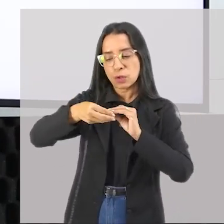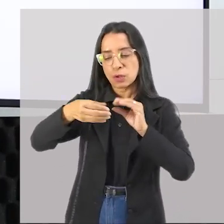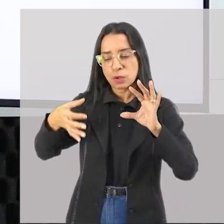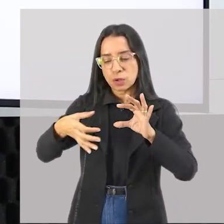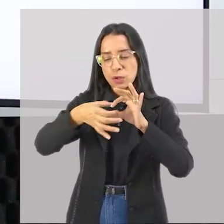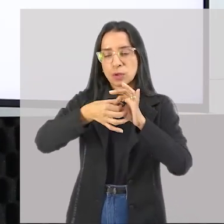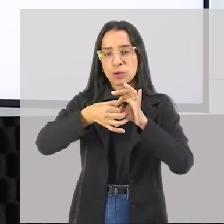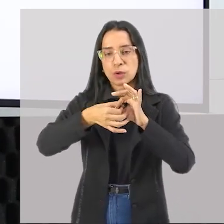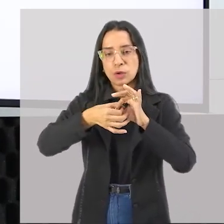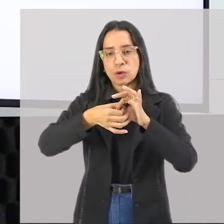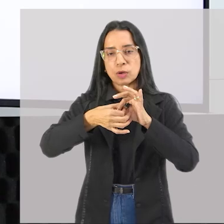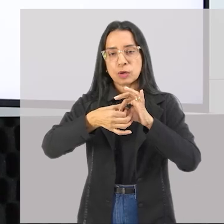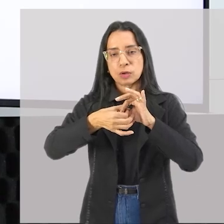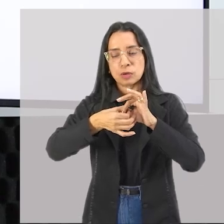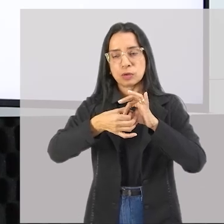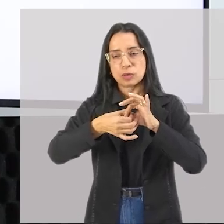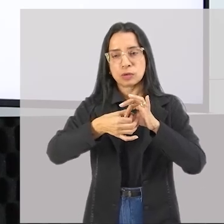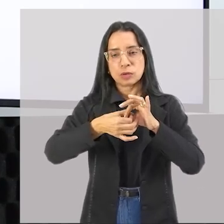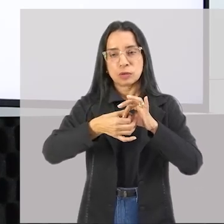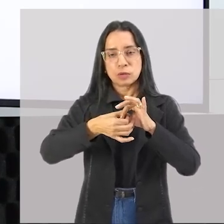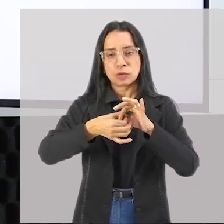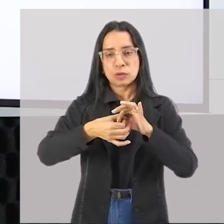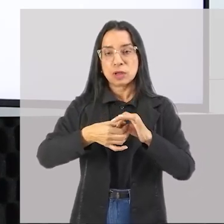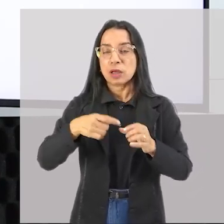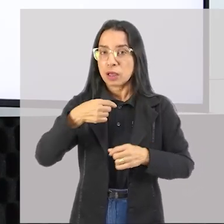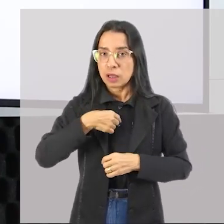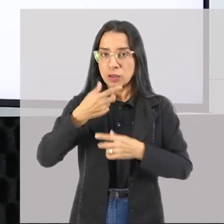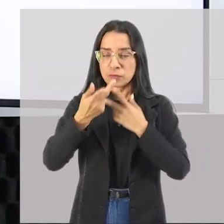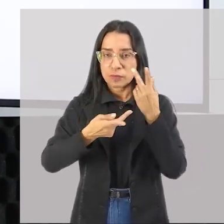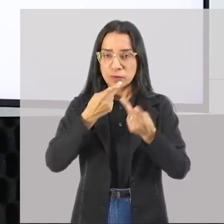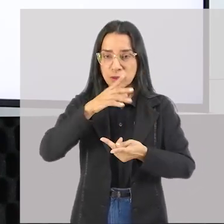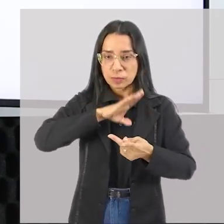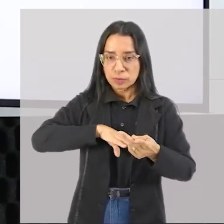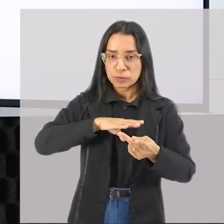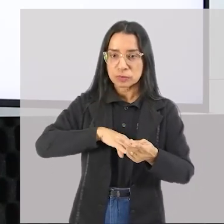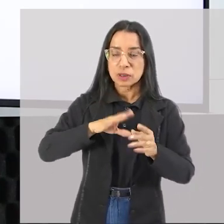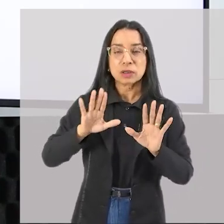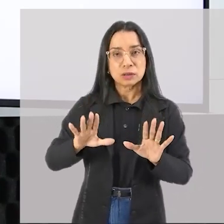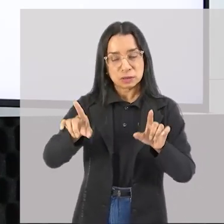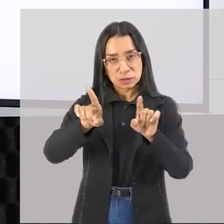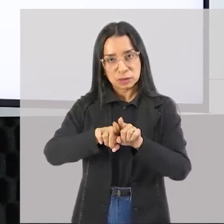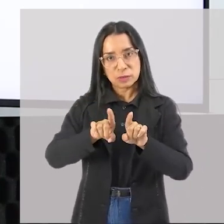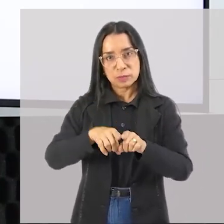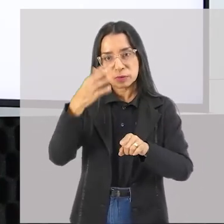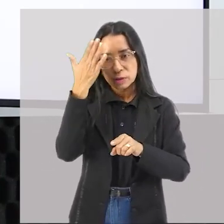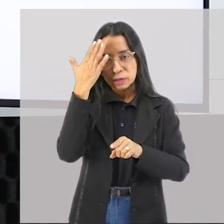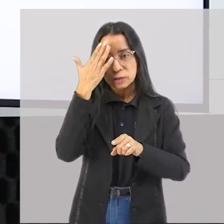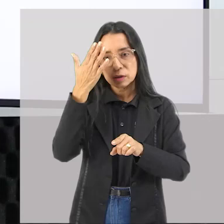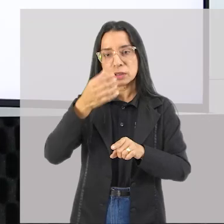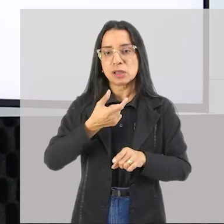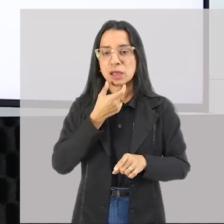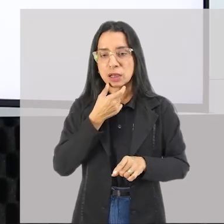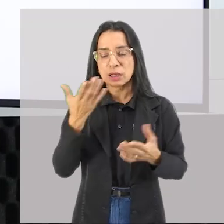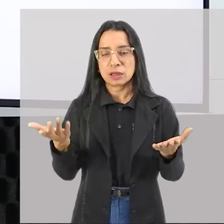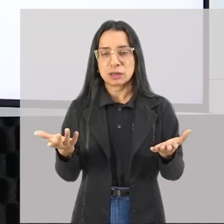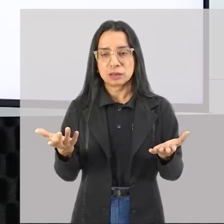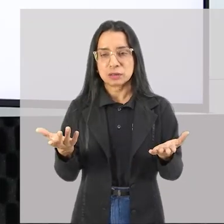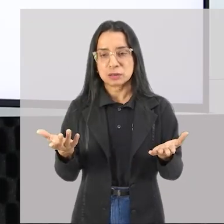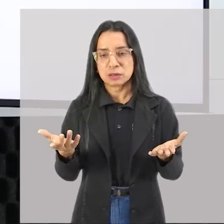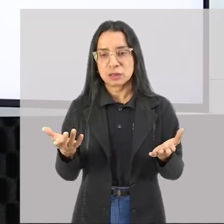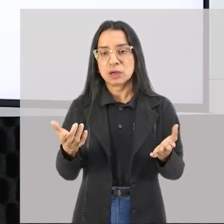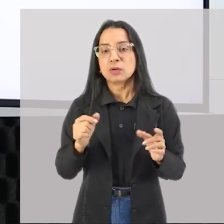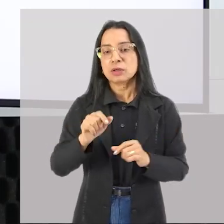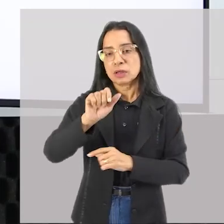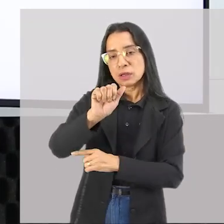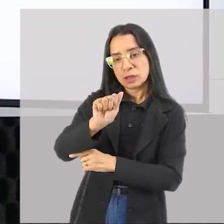falo português e eu entendo inglês. Então, a conjunção and, ela está dando a